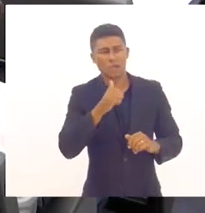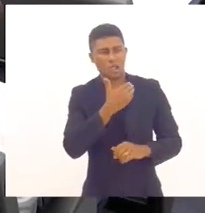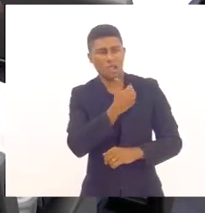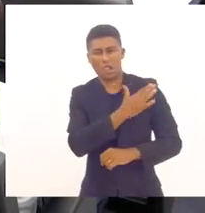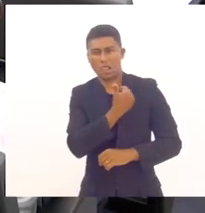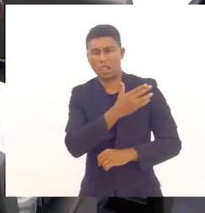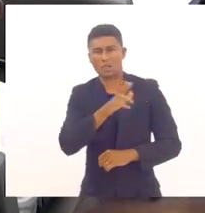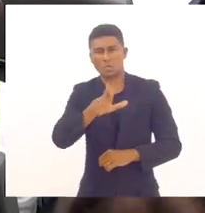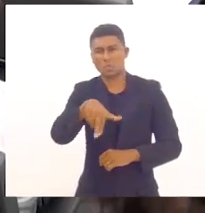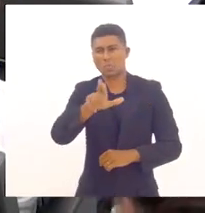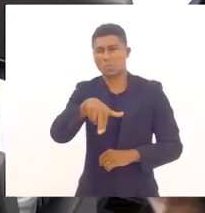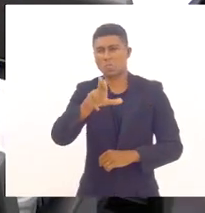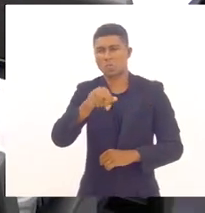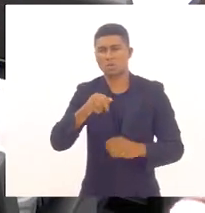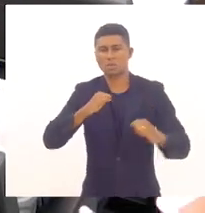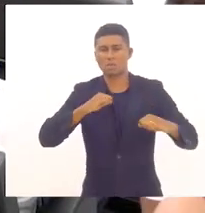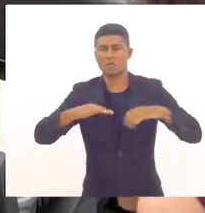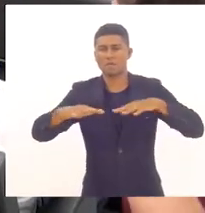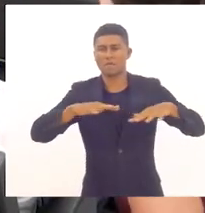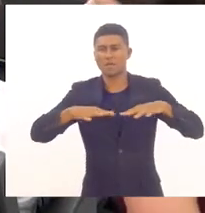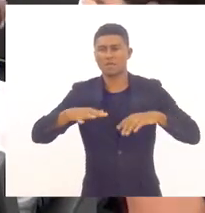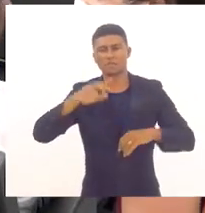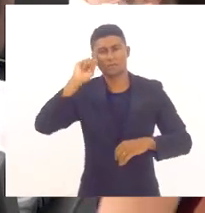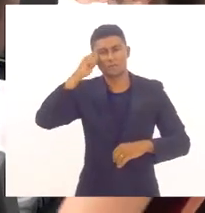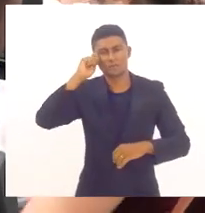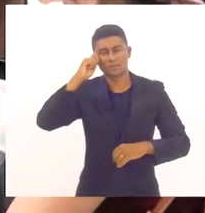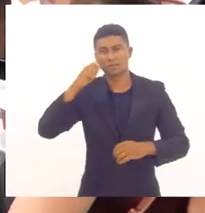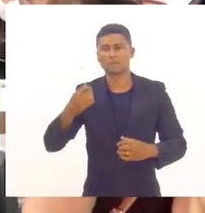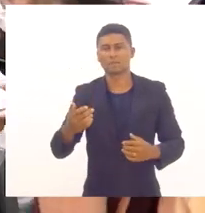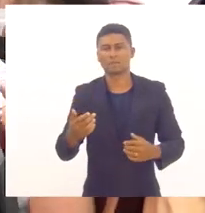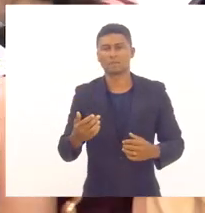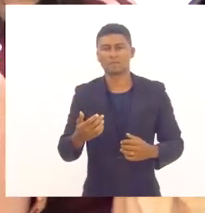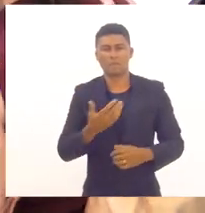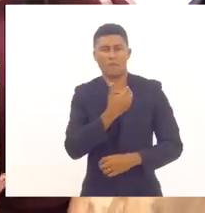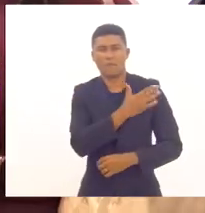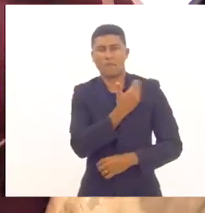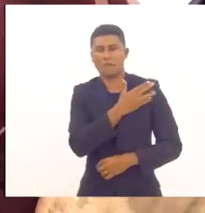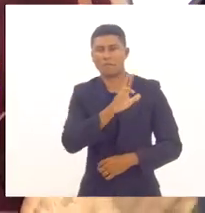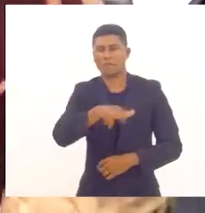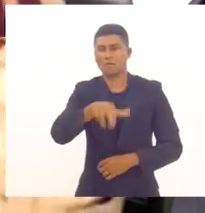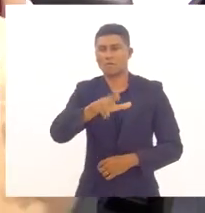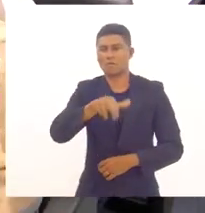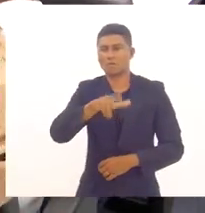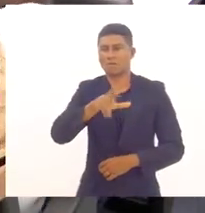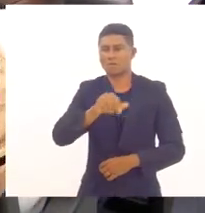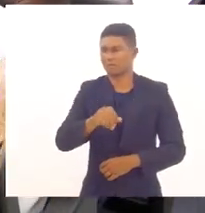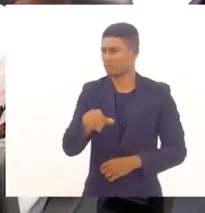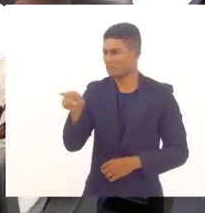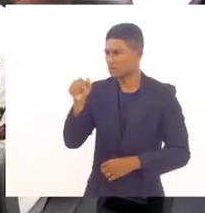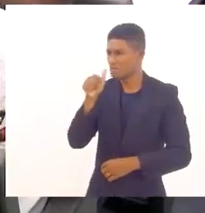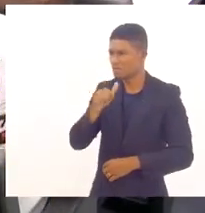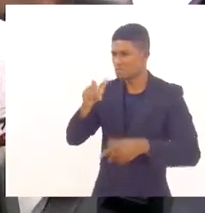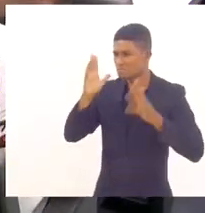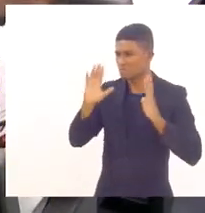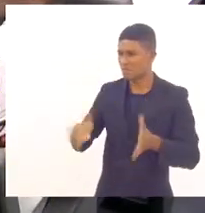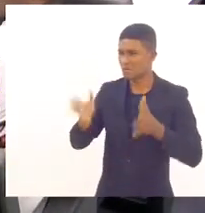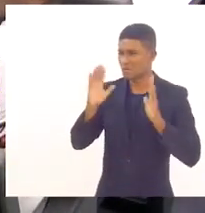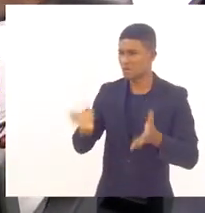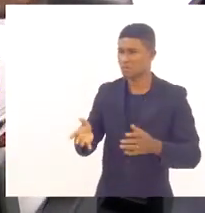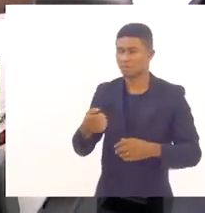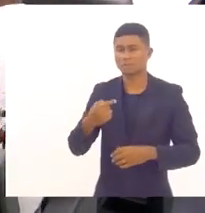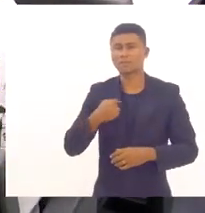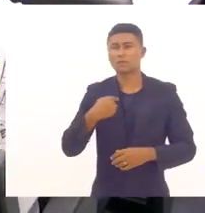discriminada no movimento de preto, no movimento de... Nunca foi discriminada. O senhor já foi mulher nunca, nessa encarnação? A mulher nunca foi. Eu